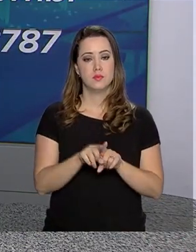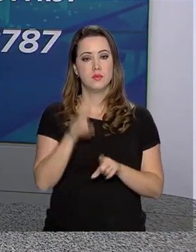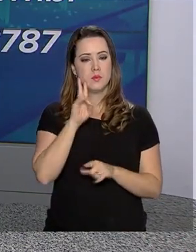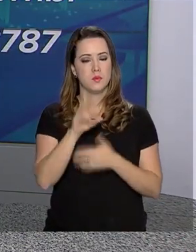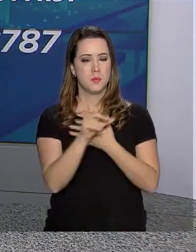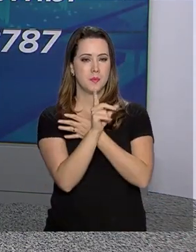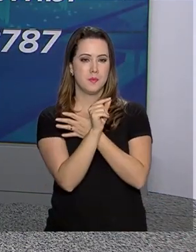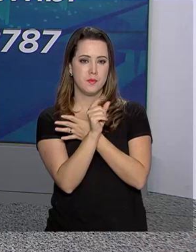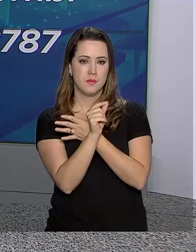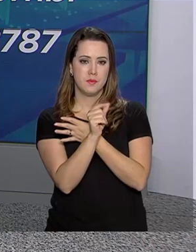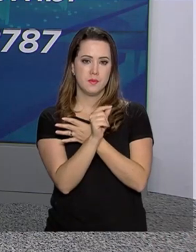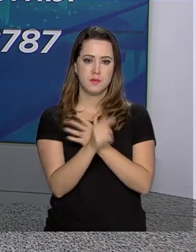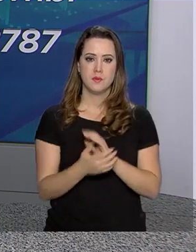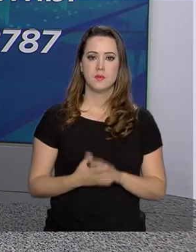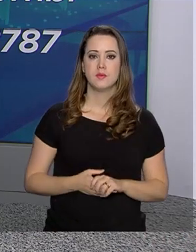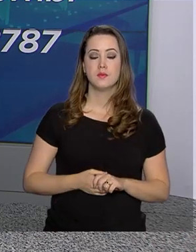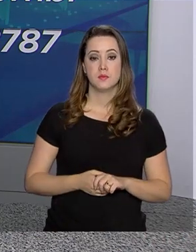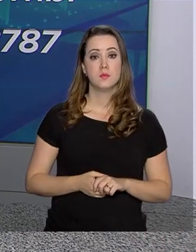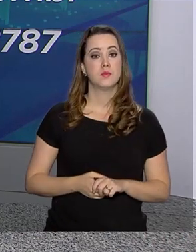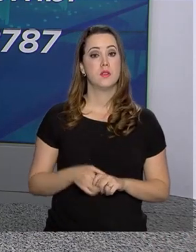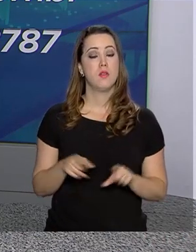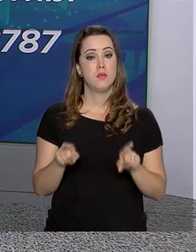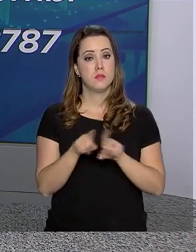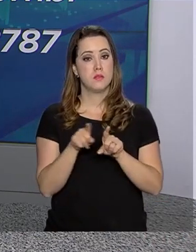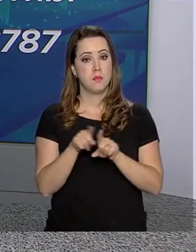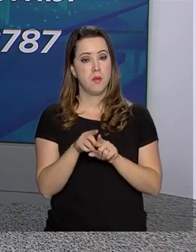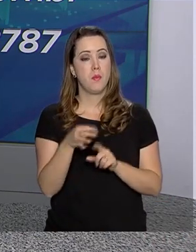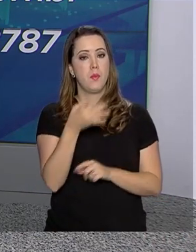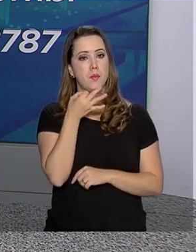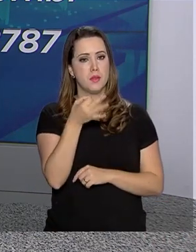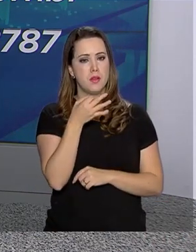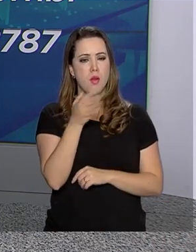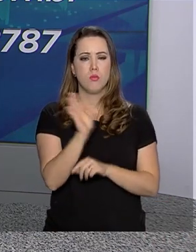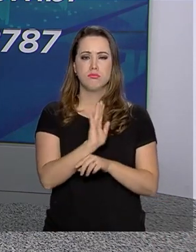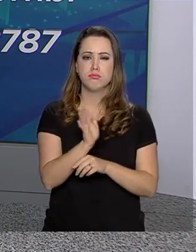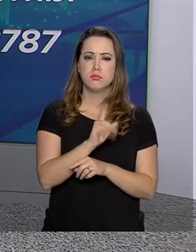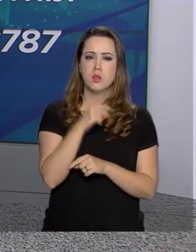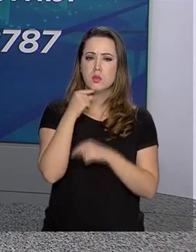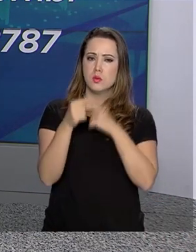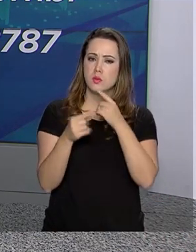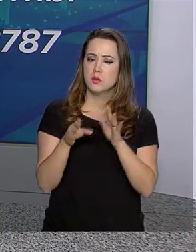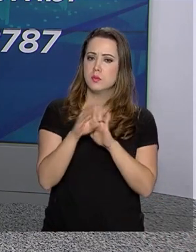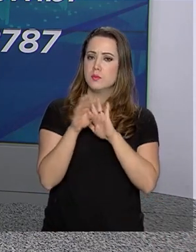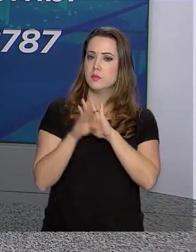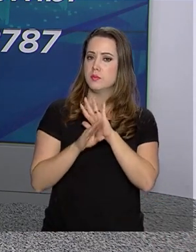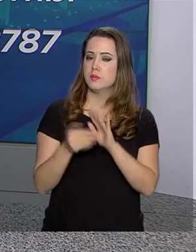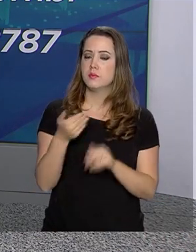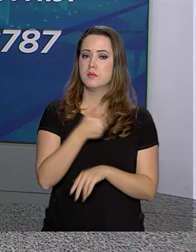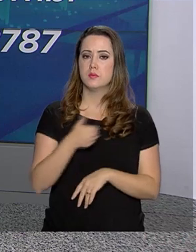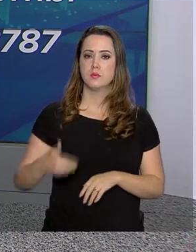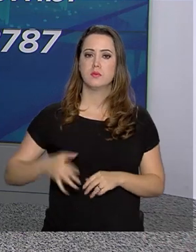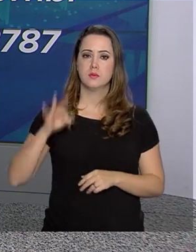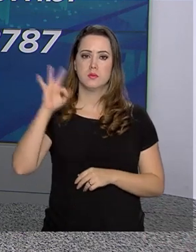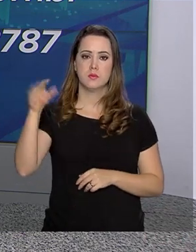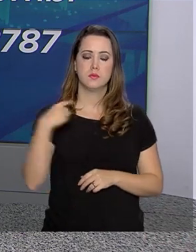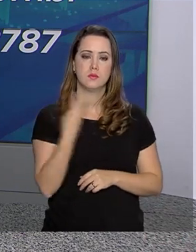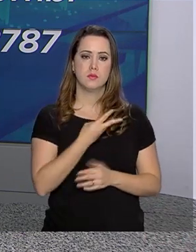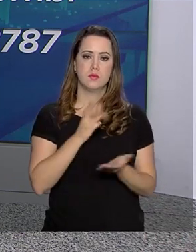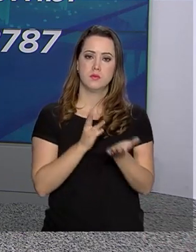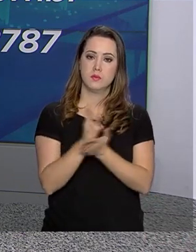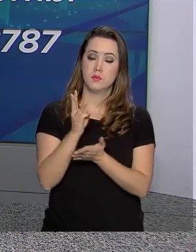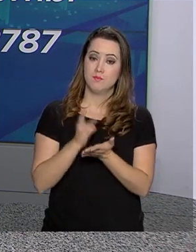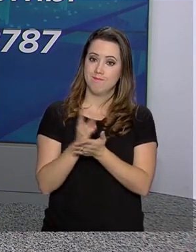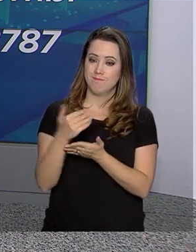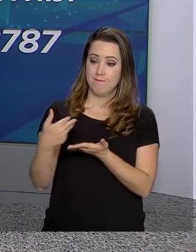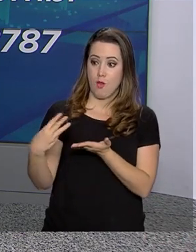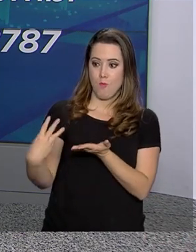acesse também o nosso perfil no Twitter e você pode ainda mandar sugestões de reportagens e dúvidas sobre programas e ações do Governo